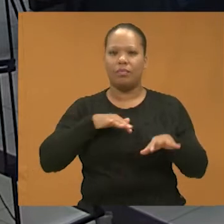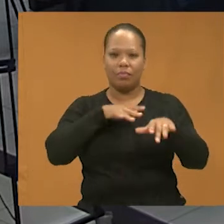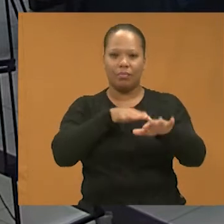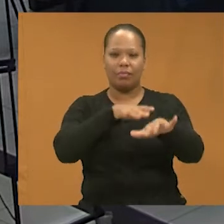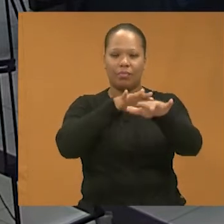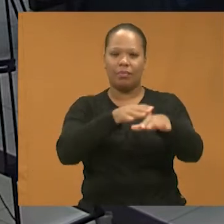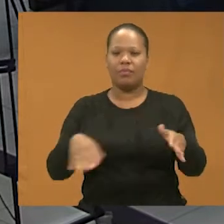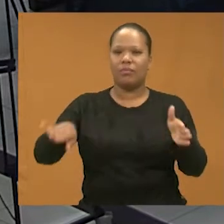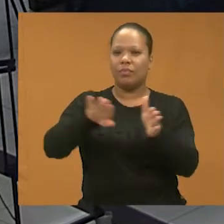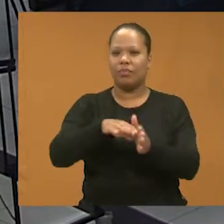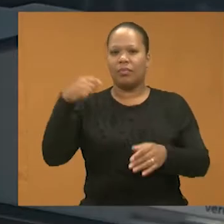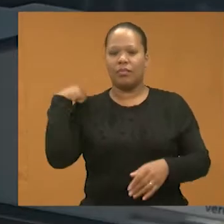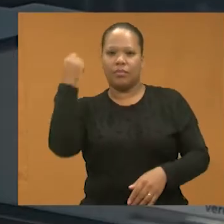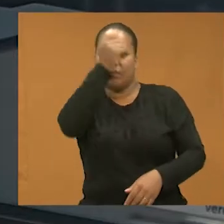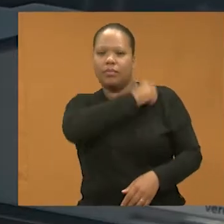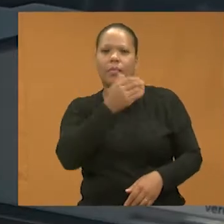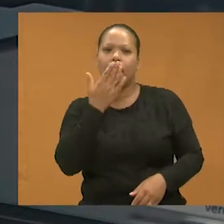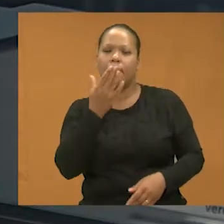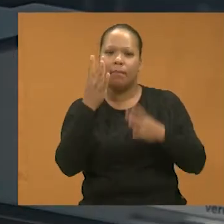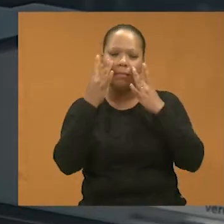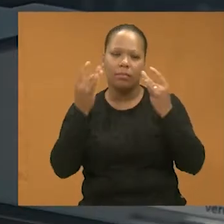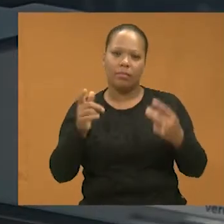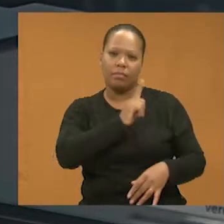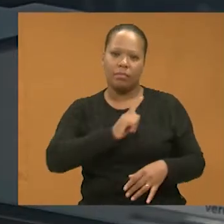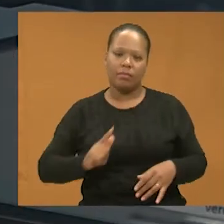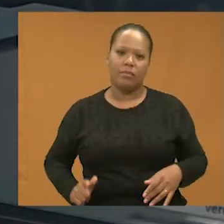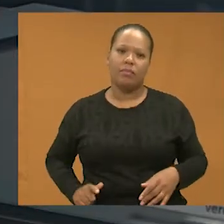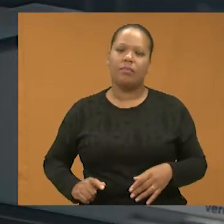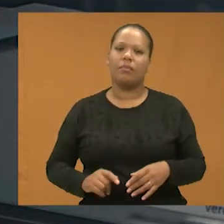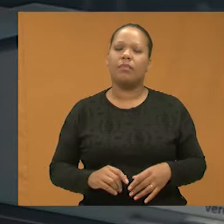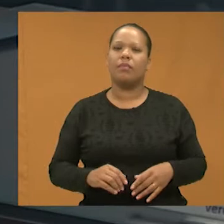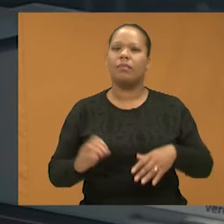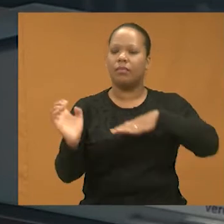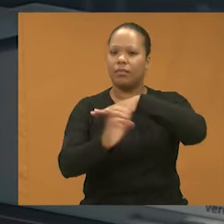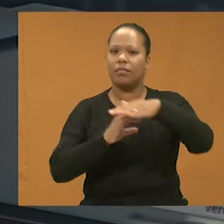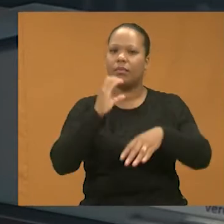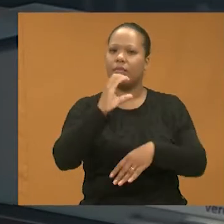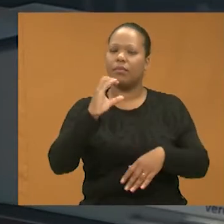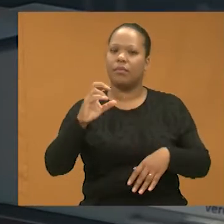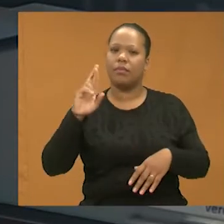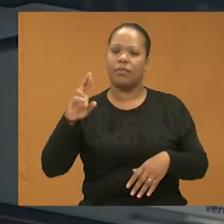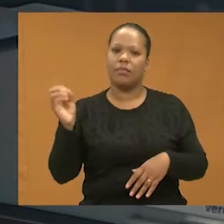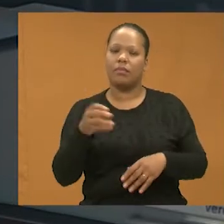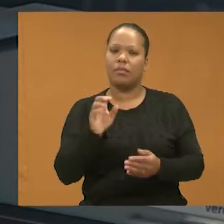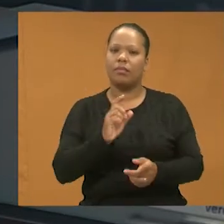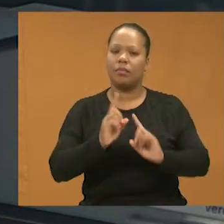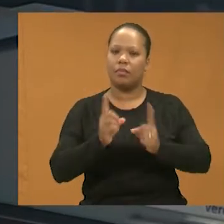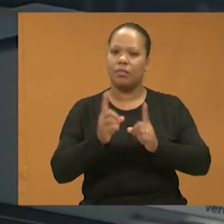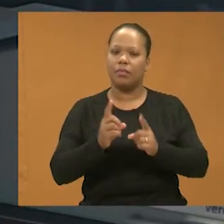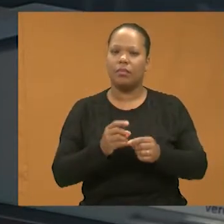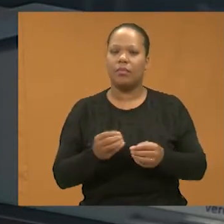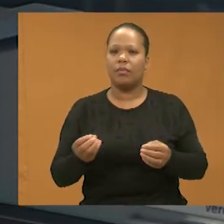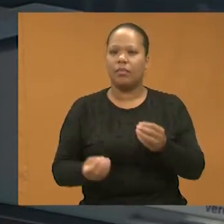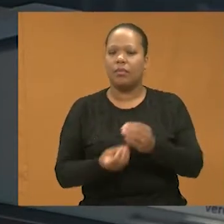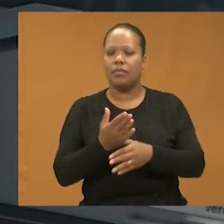Dutra, e a gente está pedindo um pouco mais de atenção do governador da CCR Nova Dutra, que estude a possibilidade de fazer uma pista de caminhada